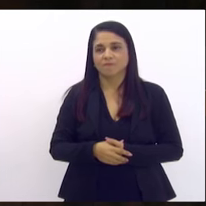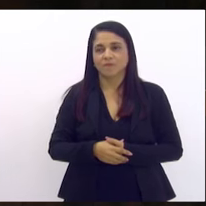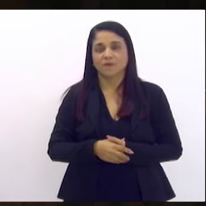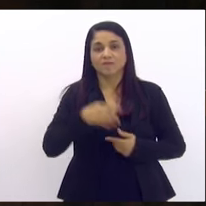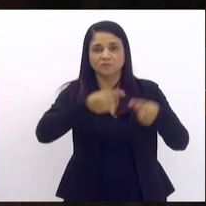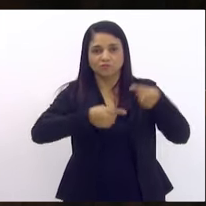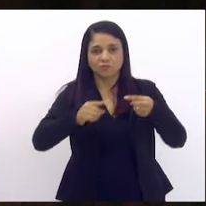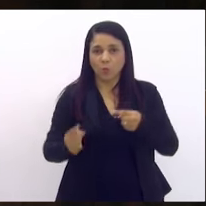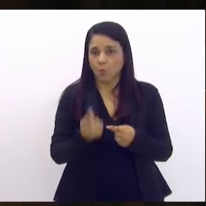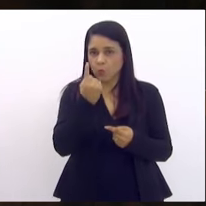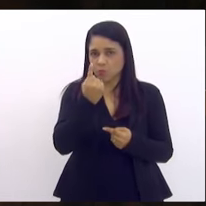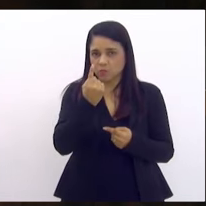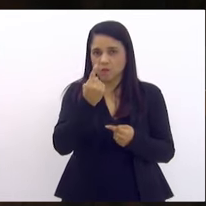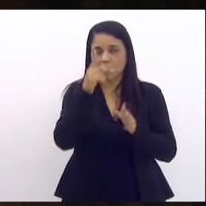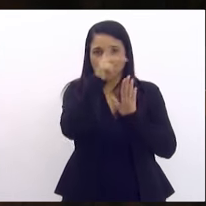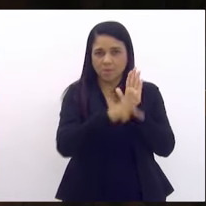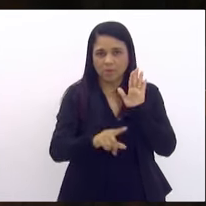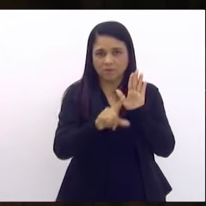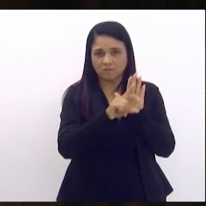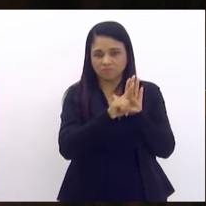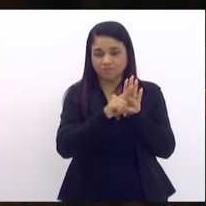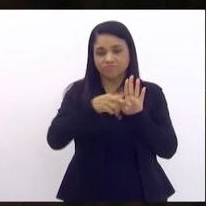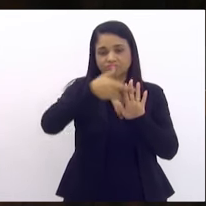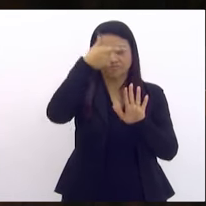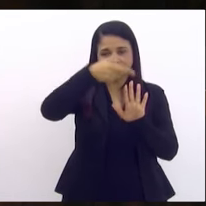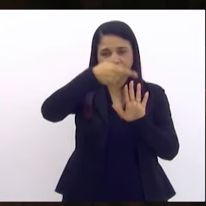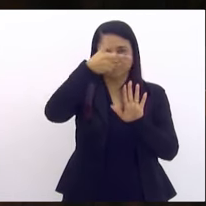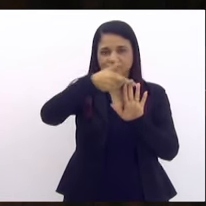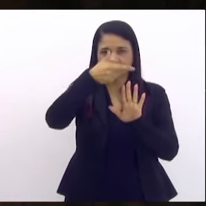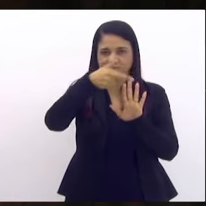discussão única projeto de